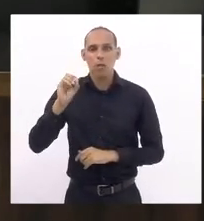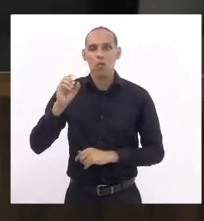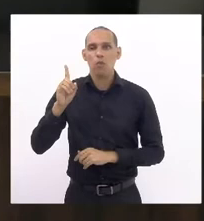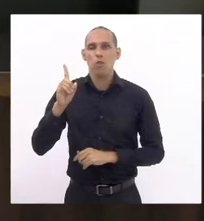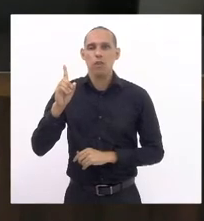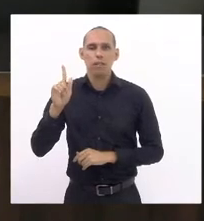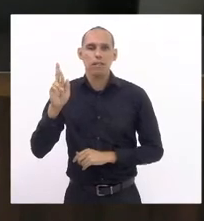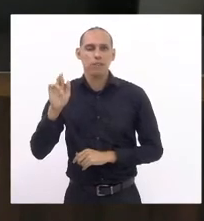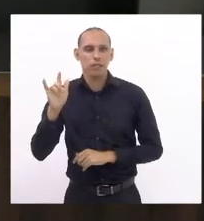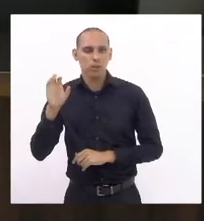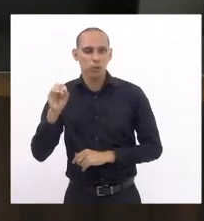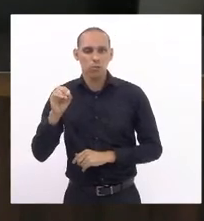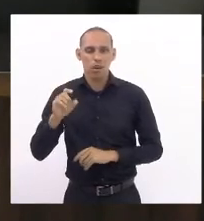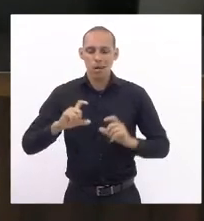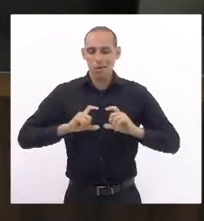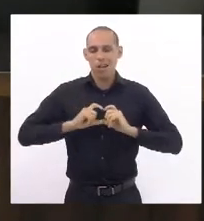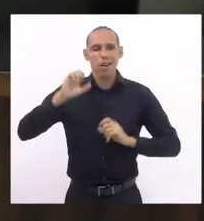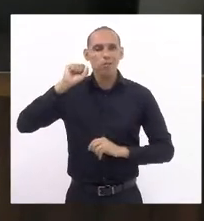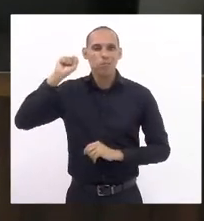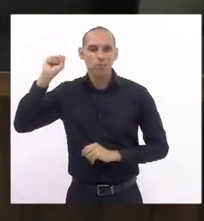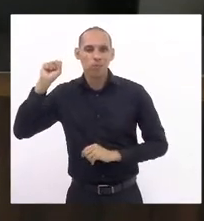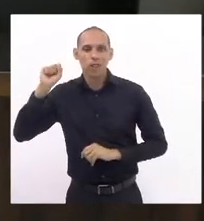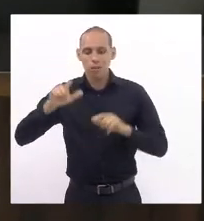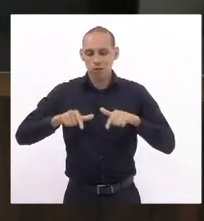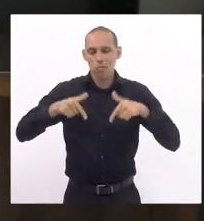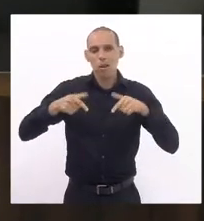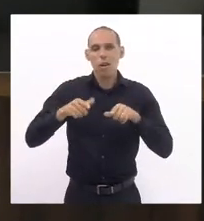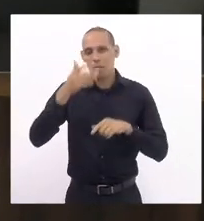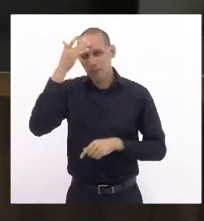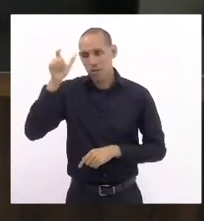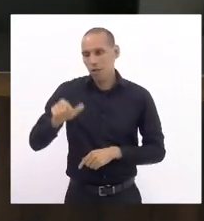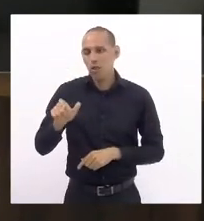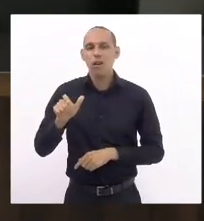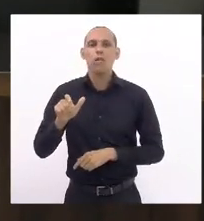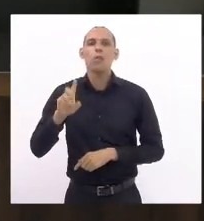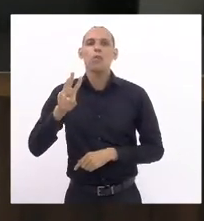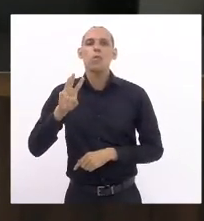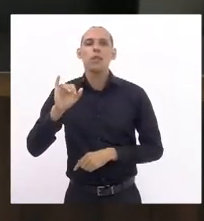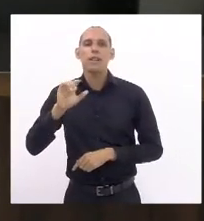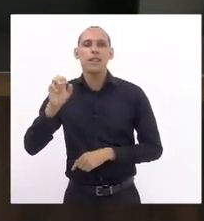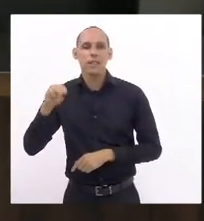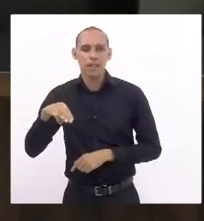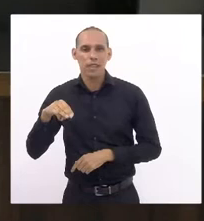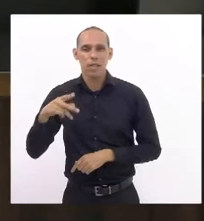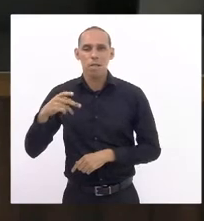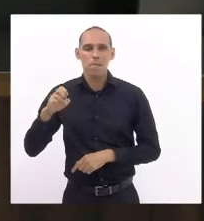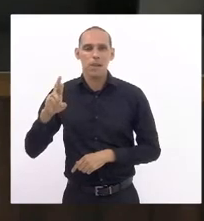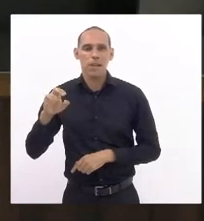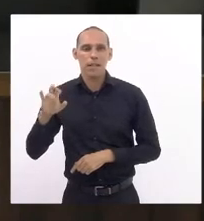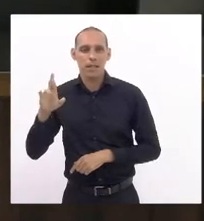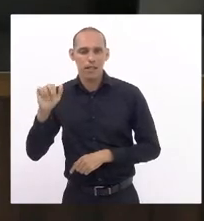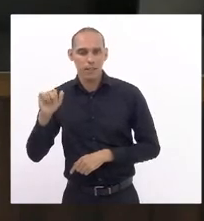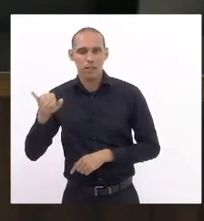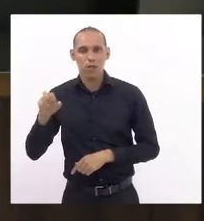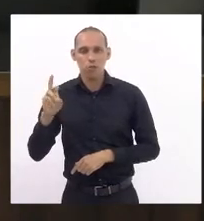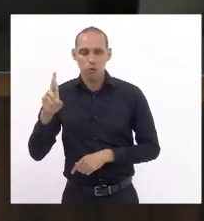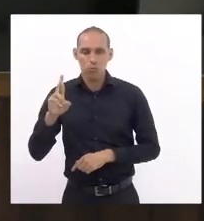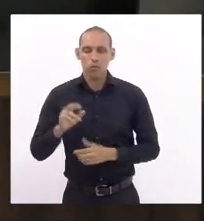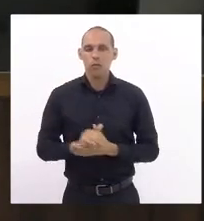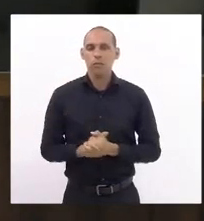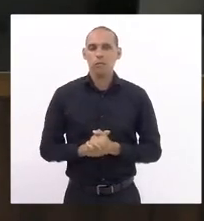concede medalha Tiradentes, respectivo diploma ao senhor William Pereira Júnior, diretor do Grupo Oi. Parecer da Comissão de Normas Internas e Proposições